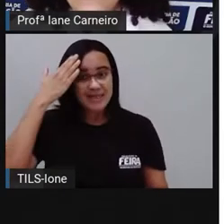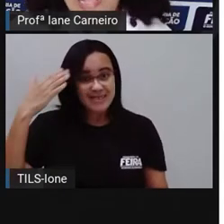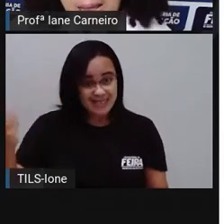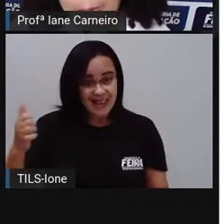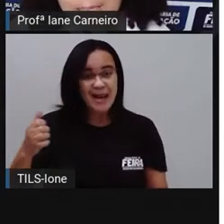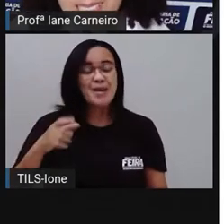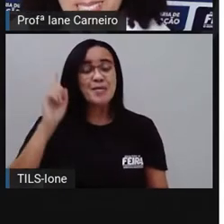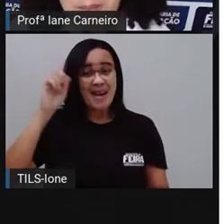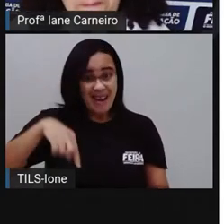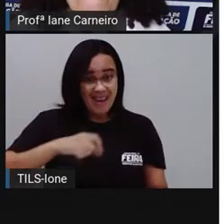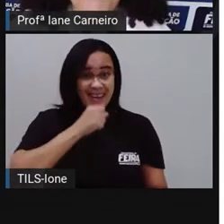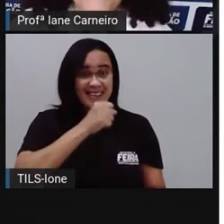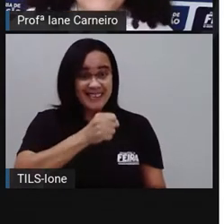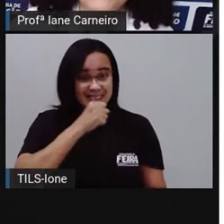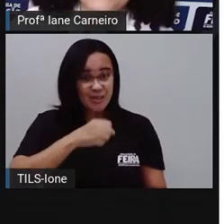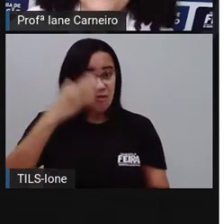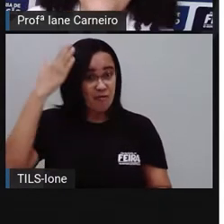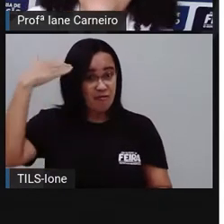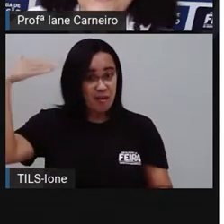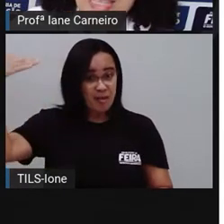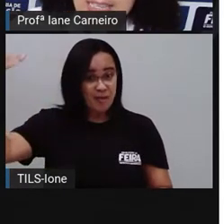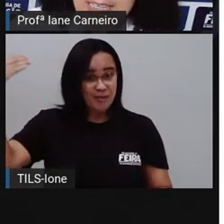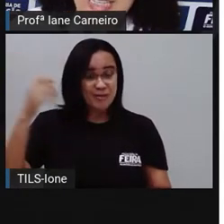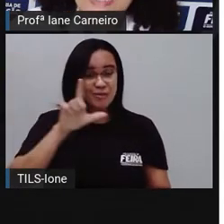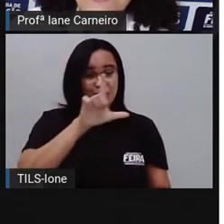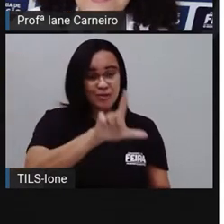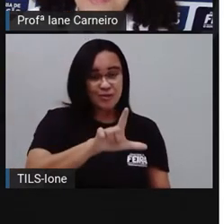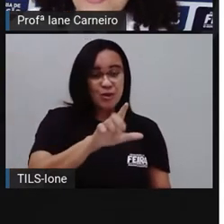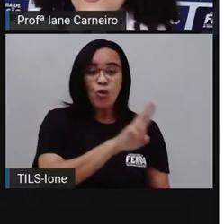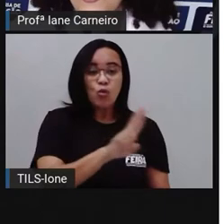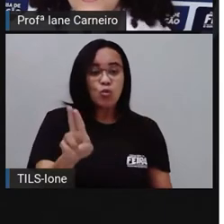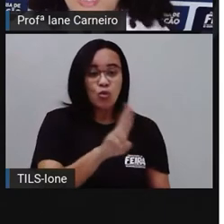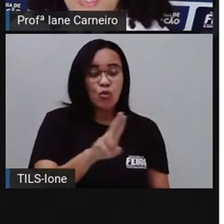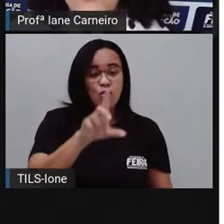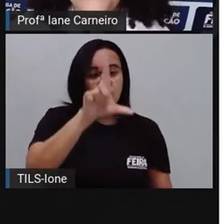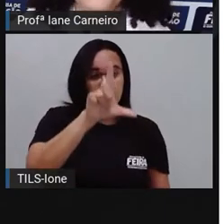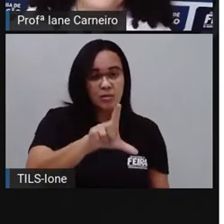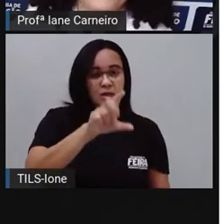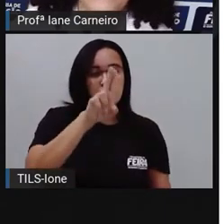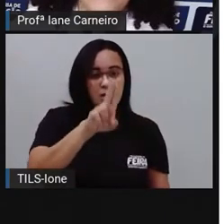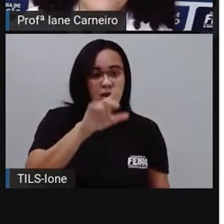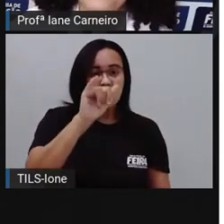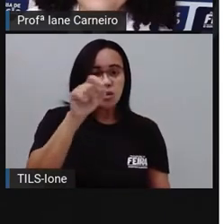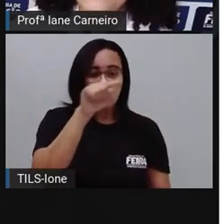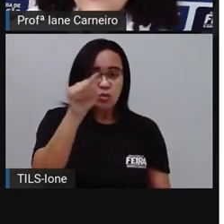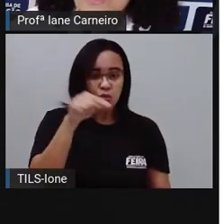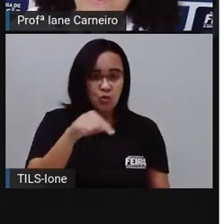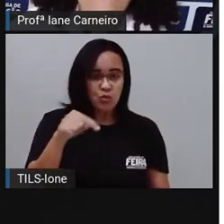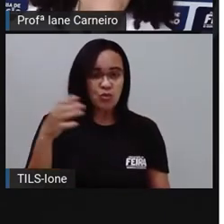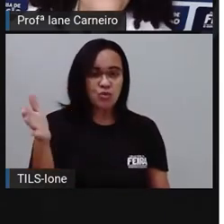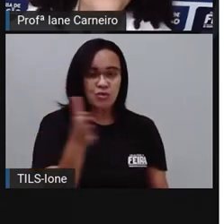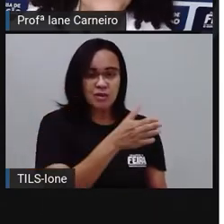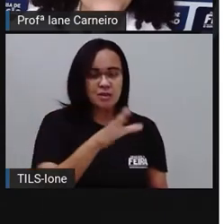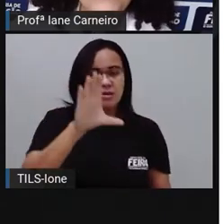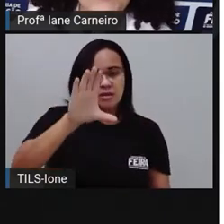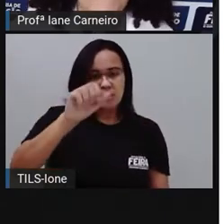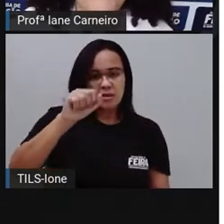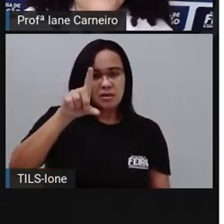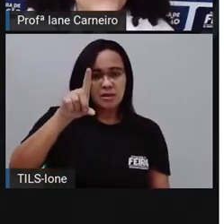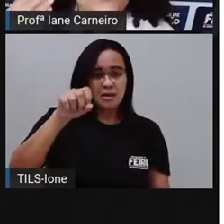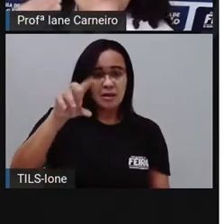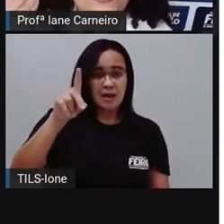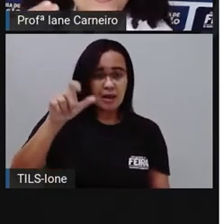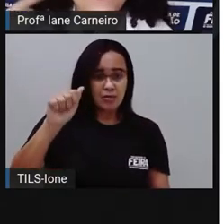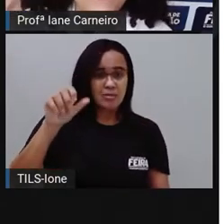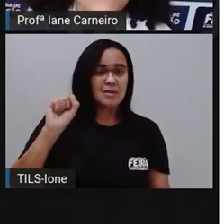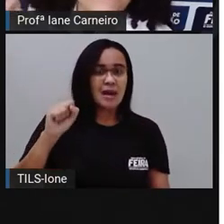Luiz Caldas. Ele nasceu em Feira, né, em 19 de janeiro. É um cantor, compositor,